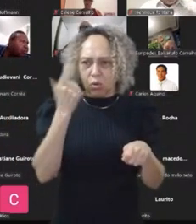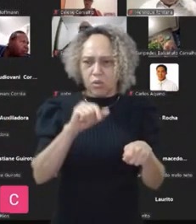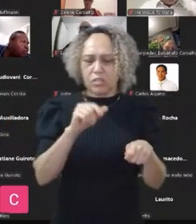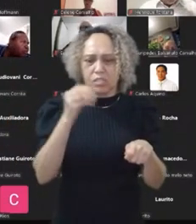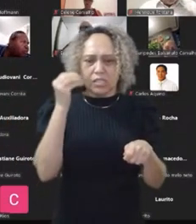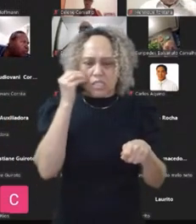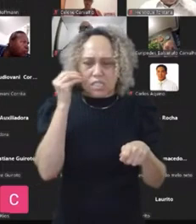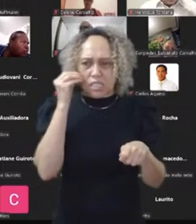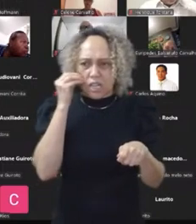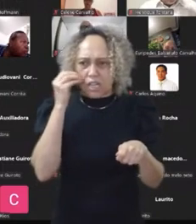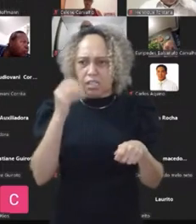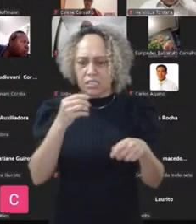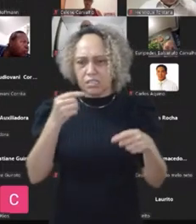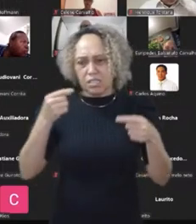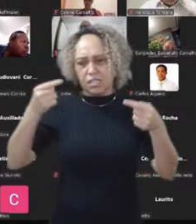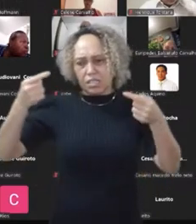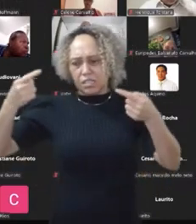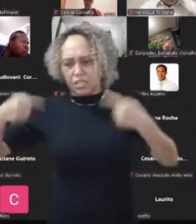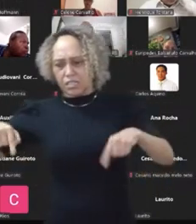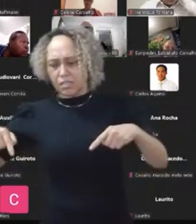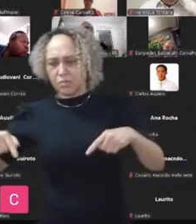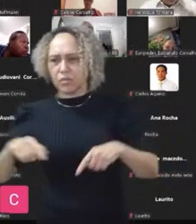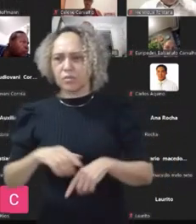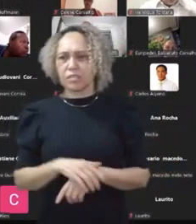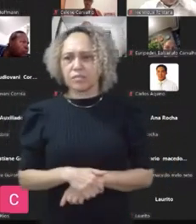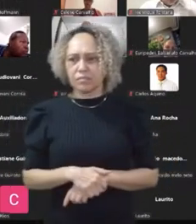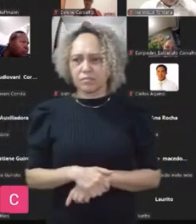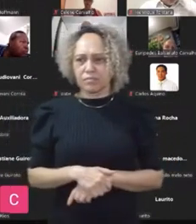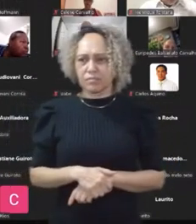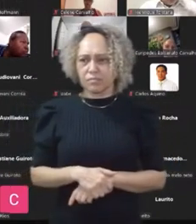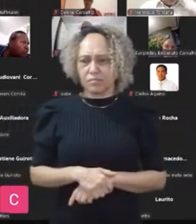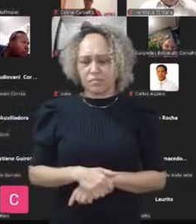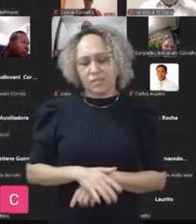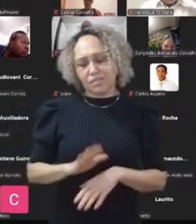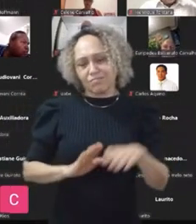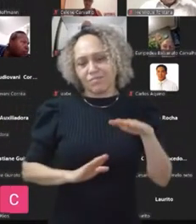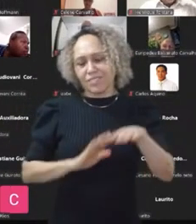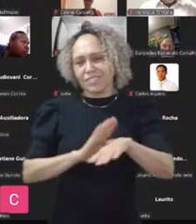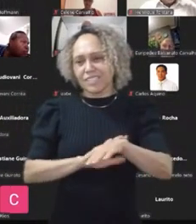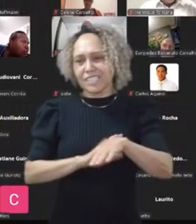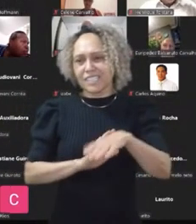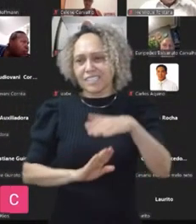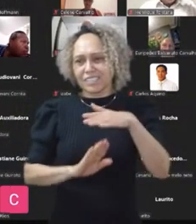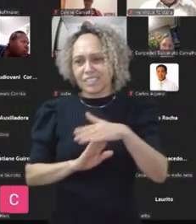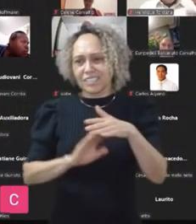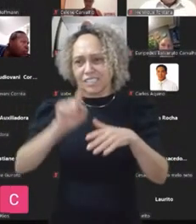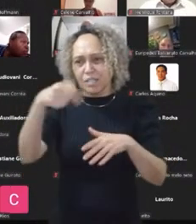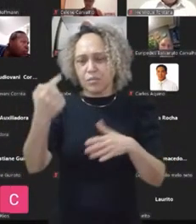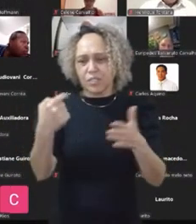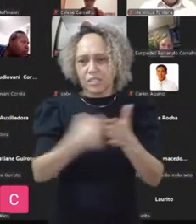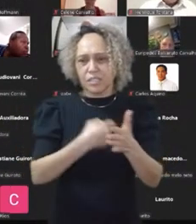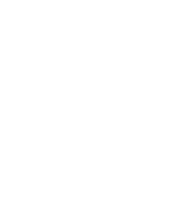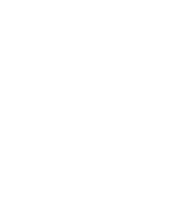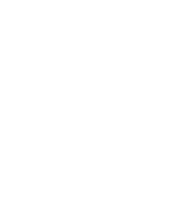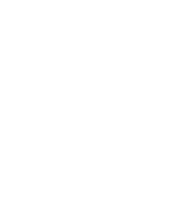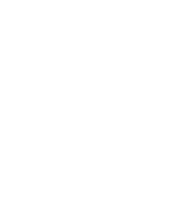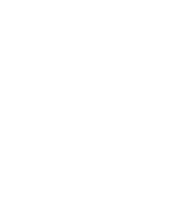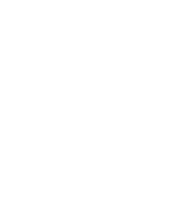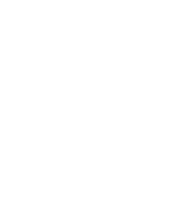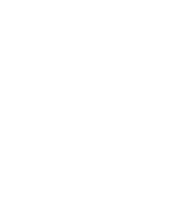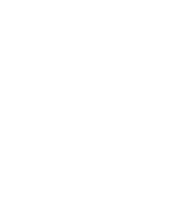fazer nessa disputa acho que é isso e tempo tempo rápido a gente conversa mais nas perguntas muito obrigado